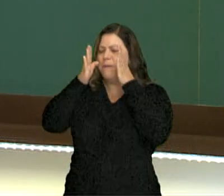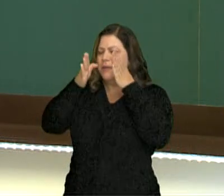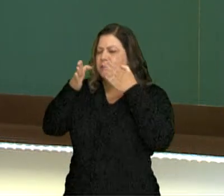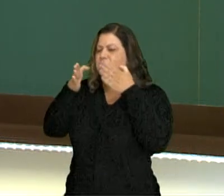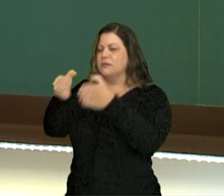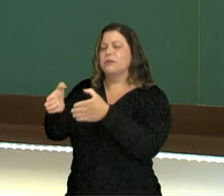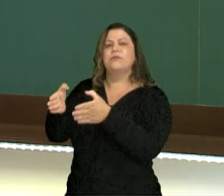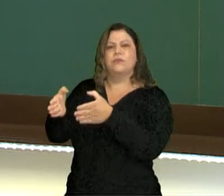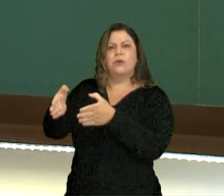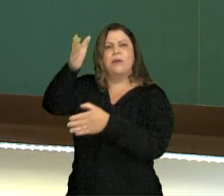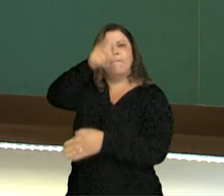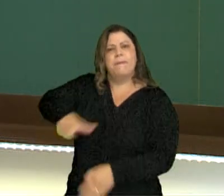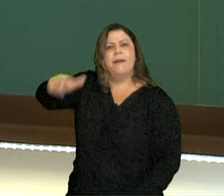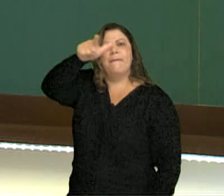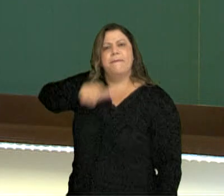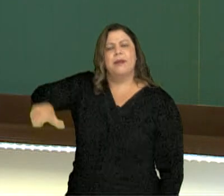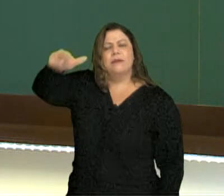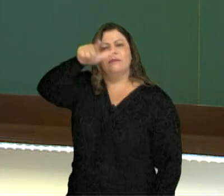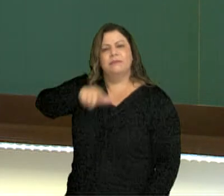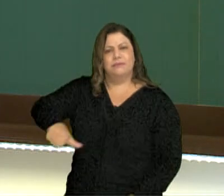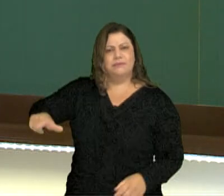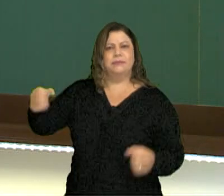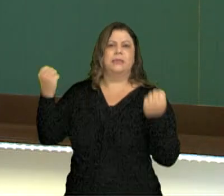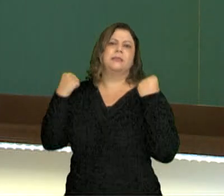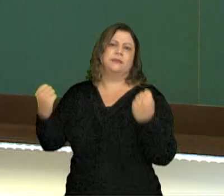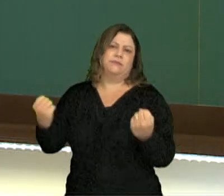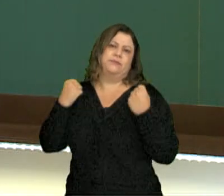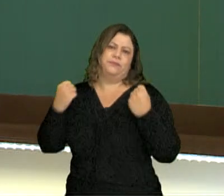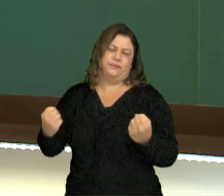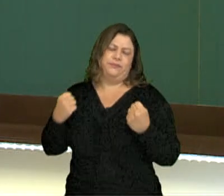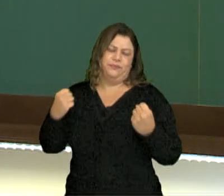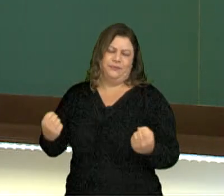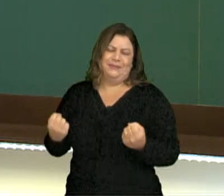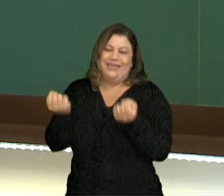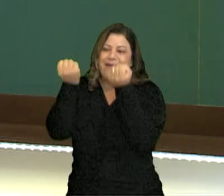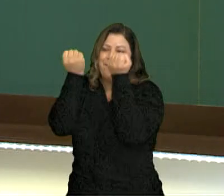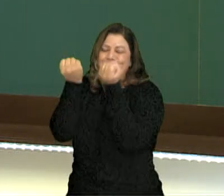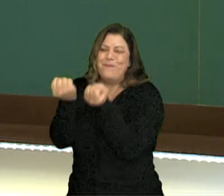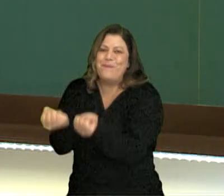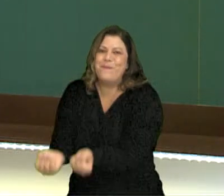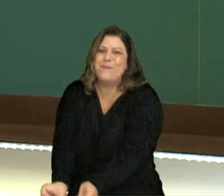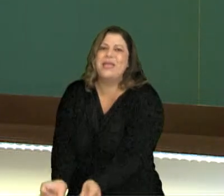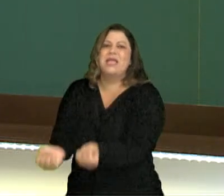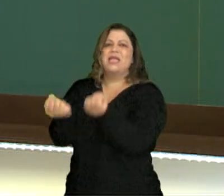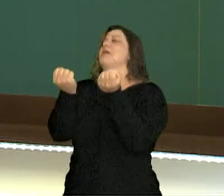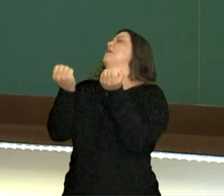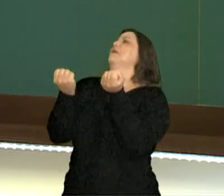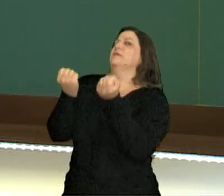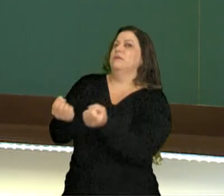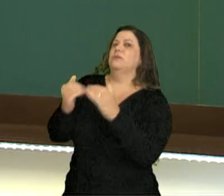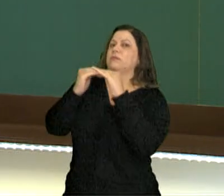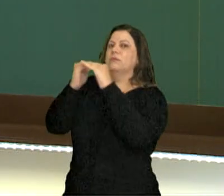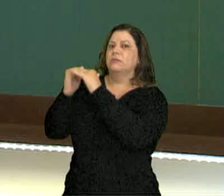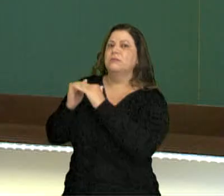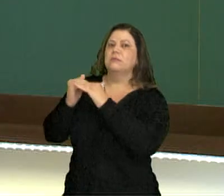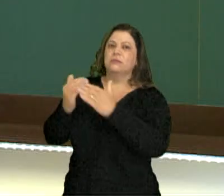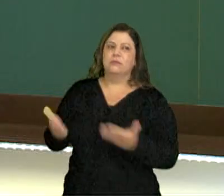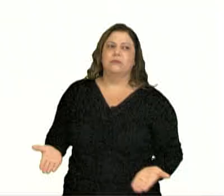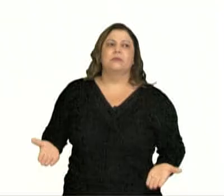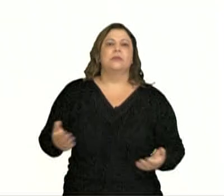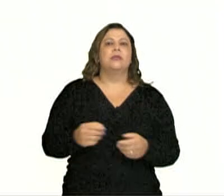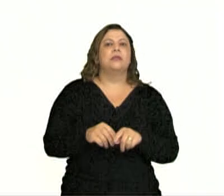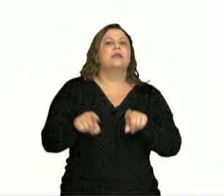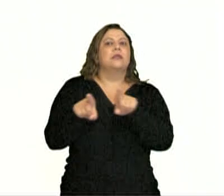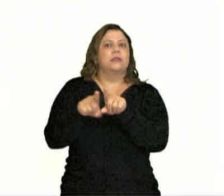na repetição dos exercícios, carga e sobrecarga, uma coisa mais padronizada. Ela